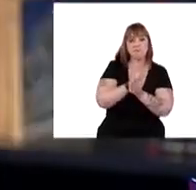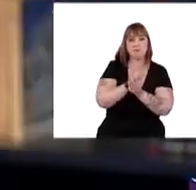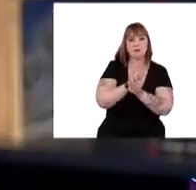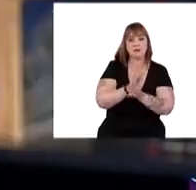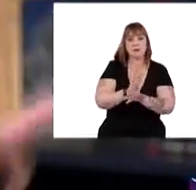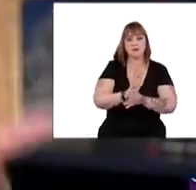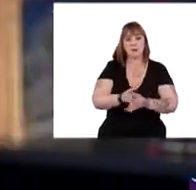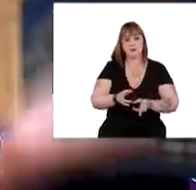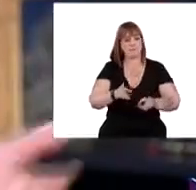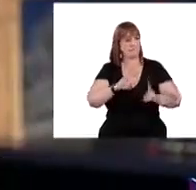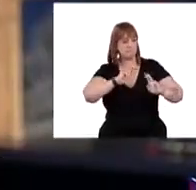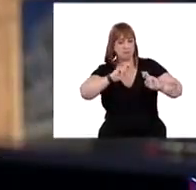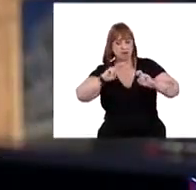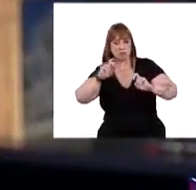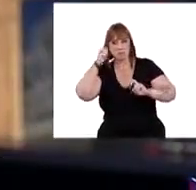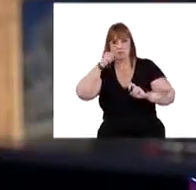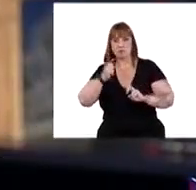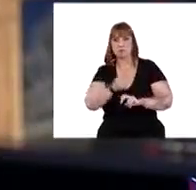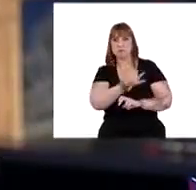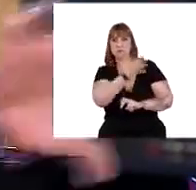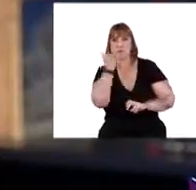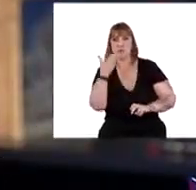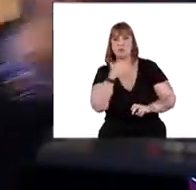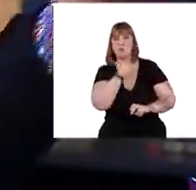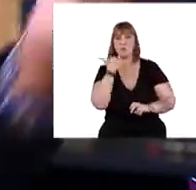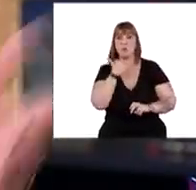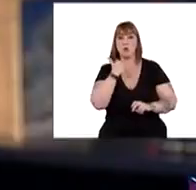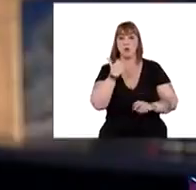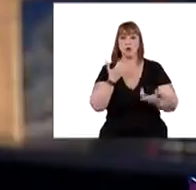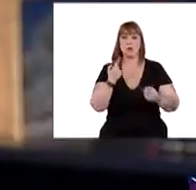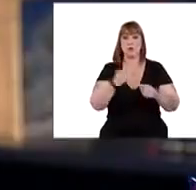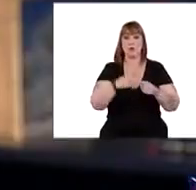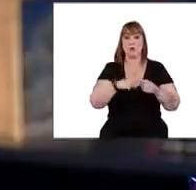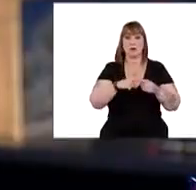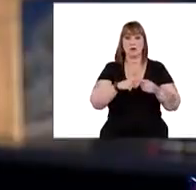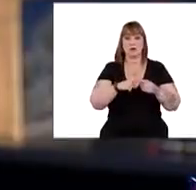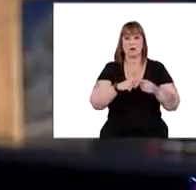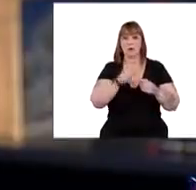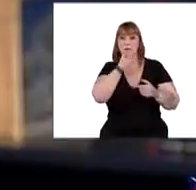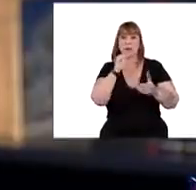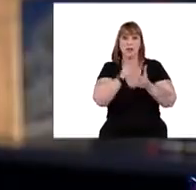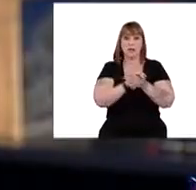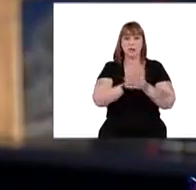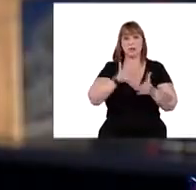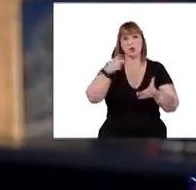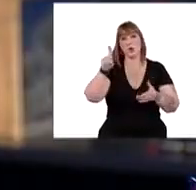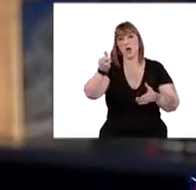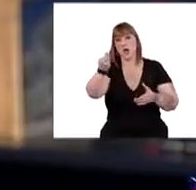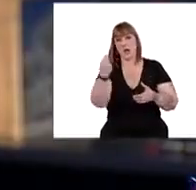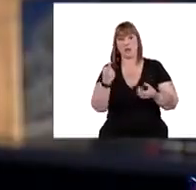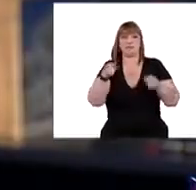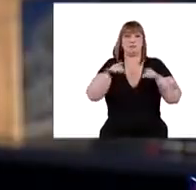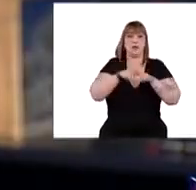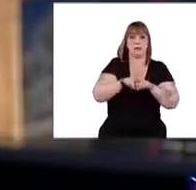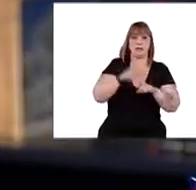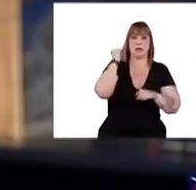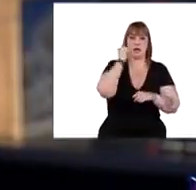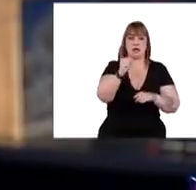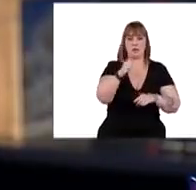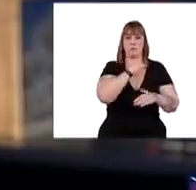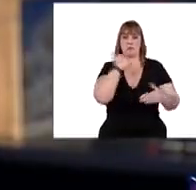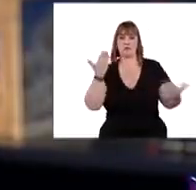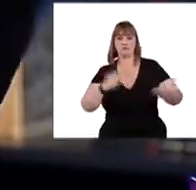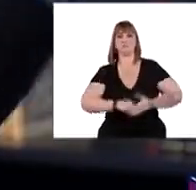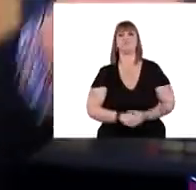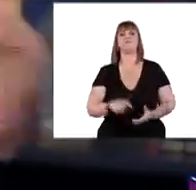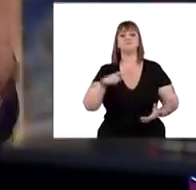aí de mulheres que morrem vítimas dos seus atuais ou ex-parceiros, né? E nós temos aí